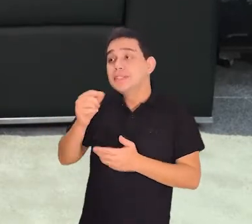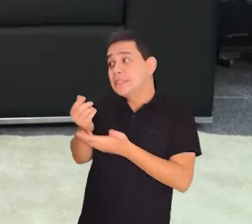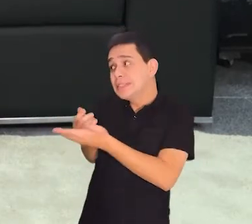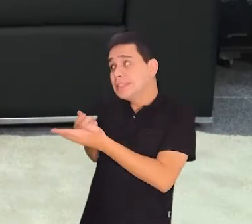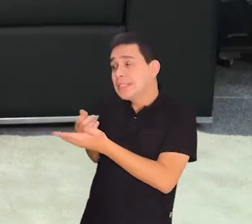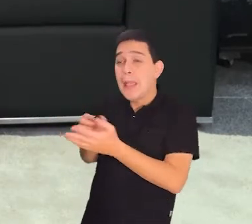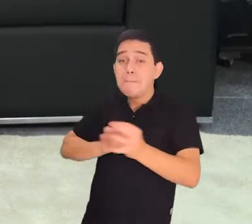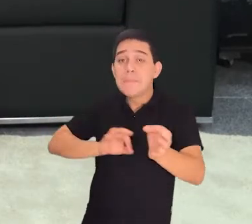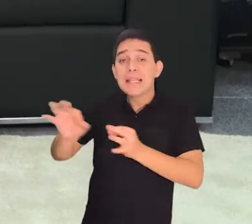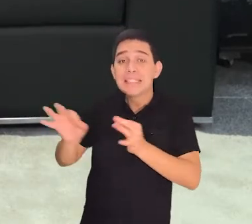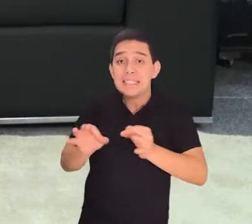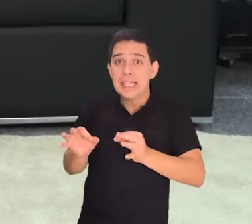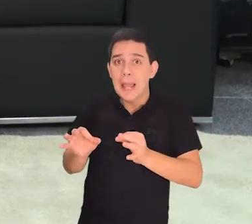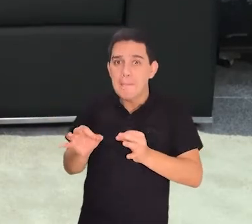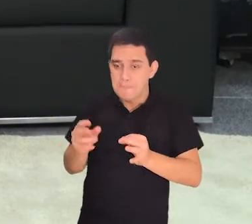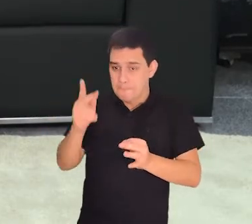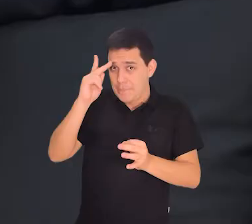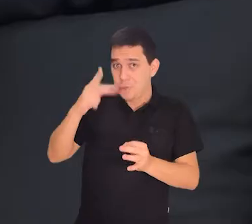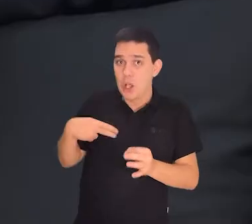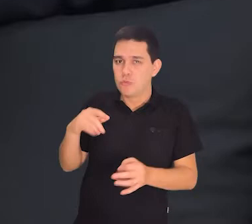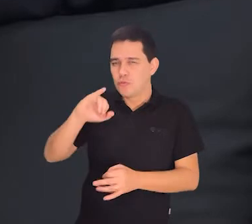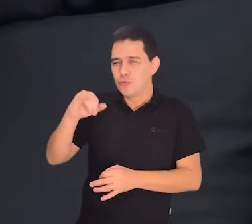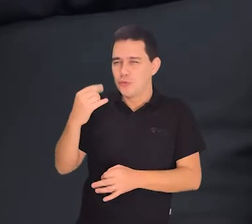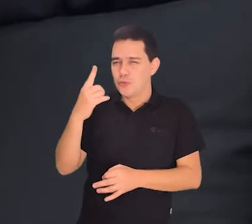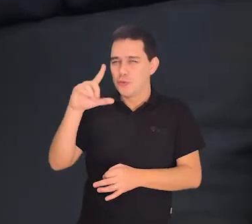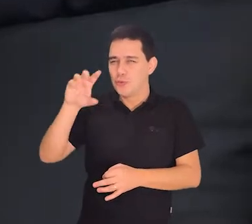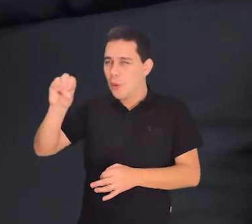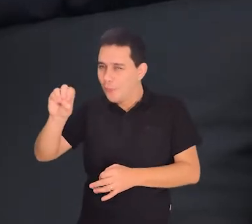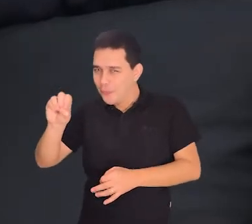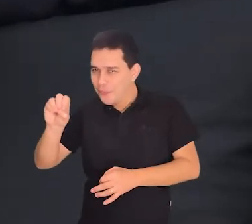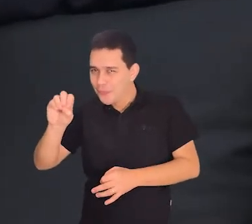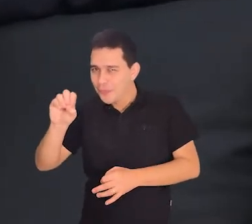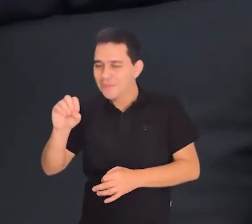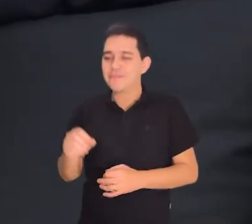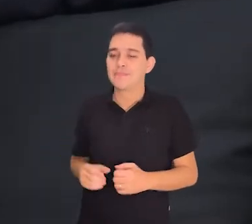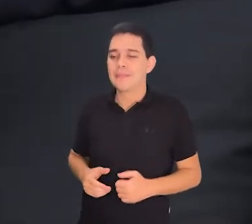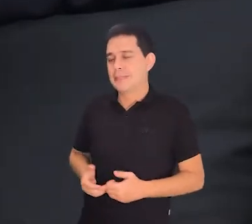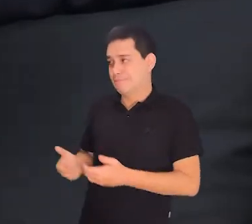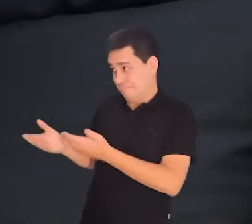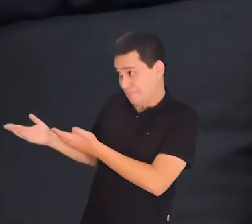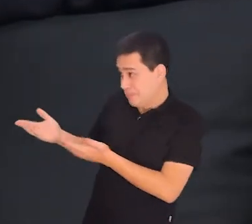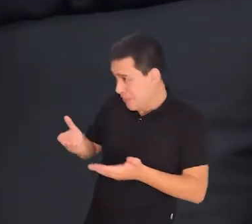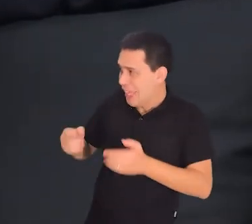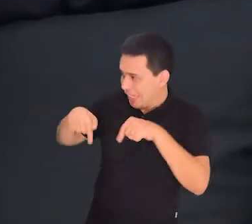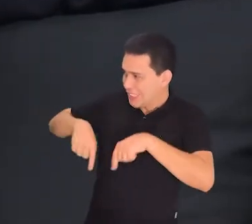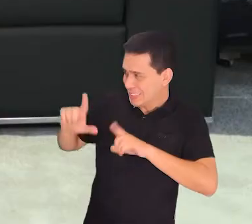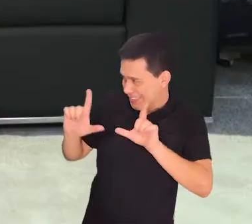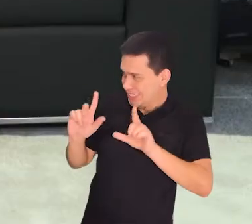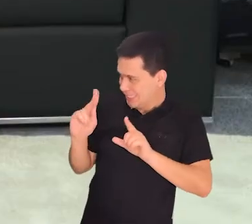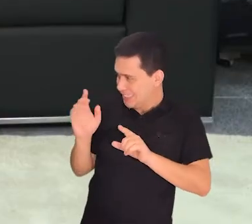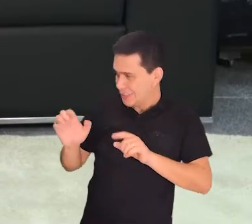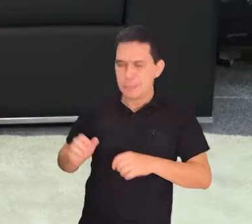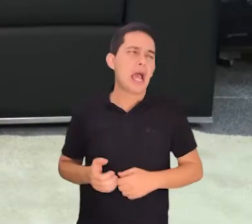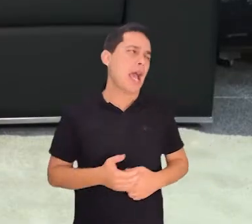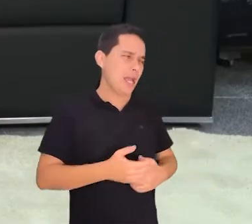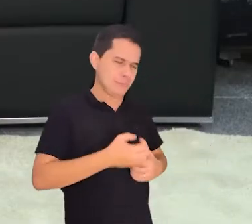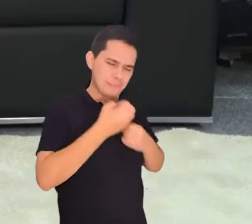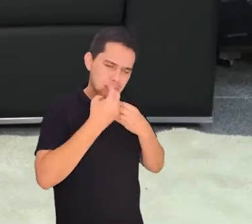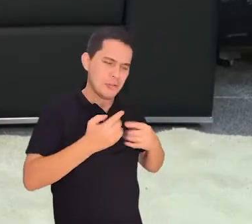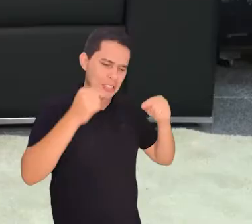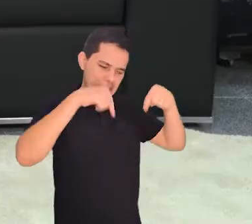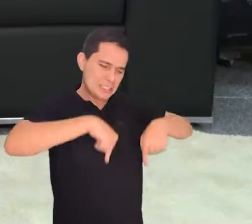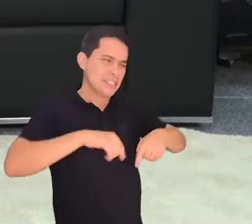Gondim. Seja bem-vindo à Hora Extra, João. Muito obrigado, Fabíola. É um prazer estar aqui com você e com todos os telespectadores. Prazer é